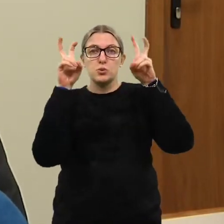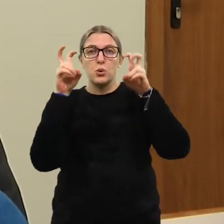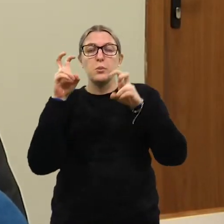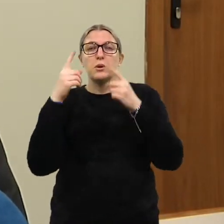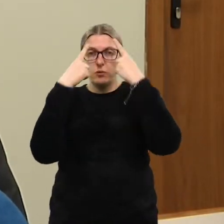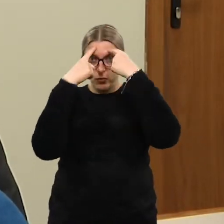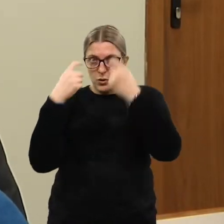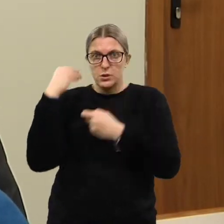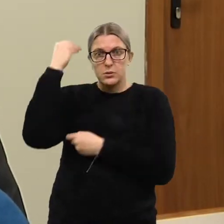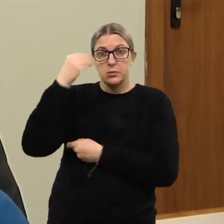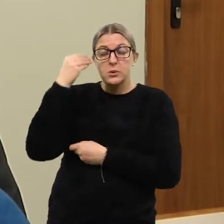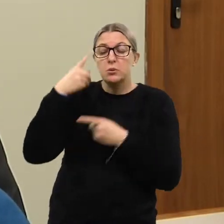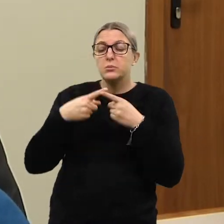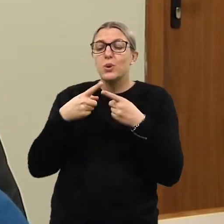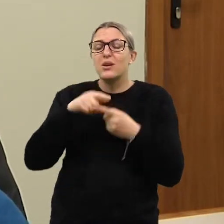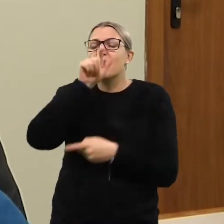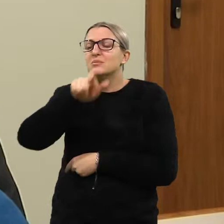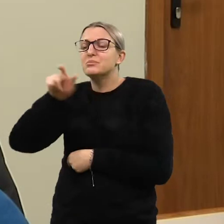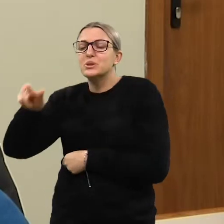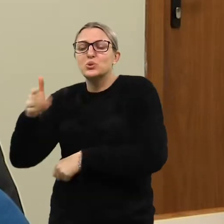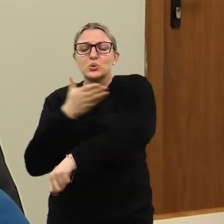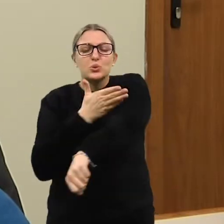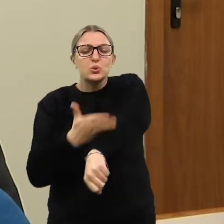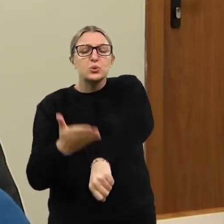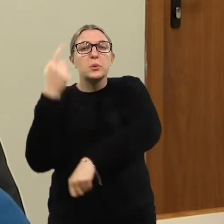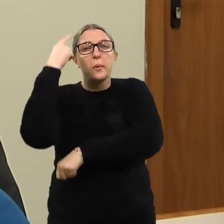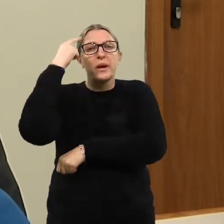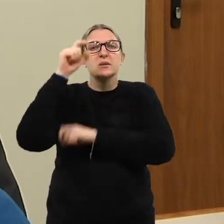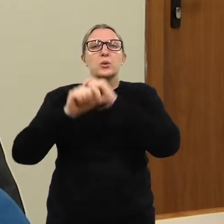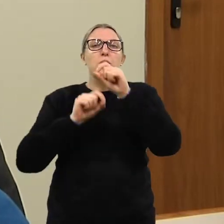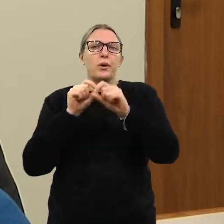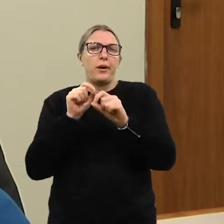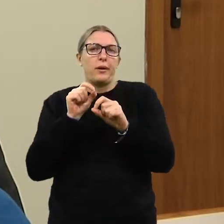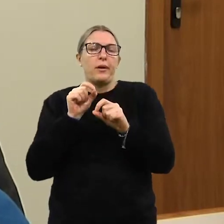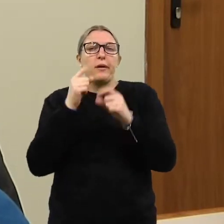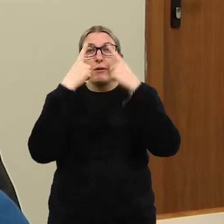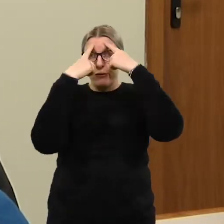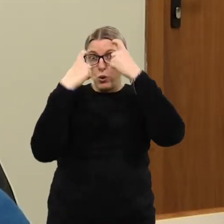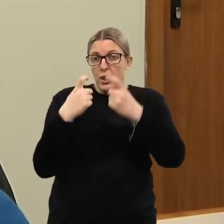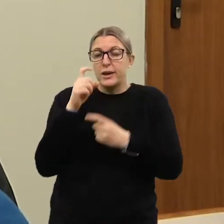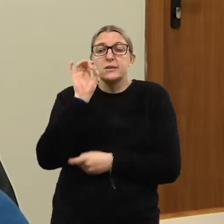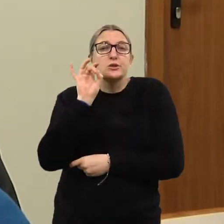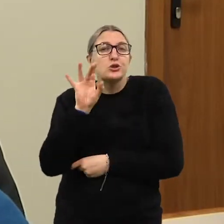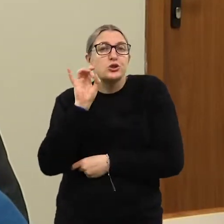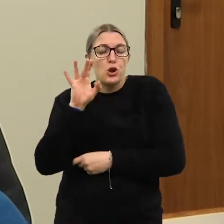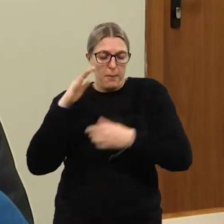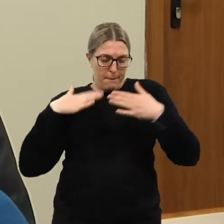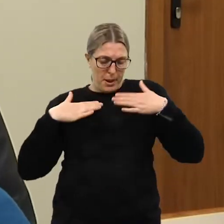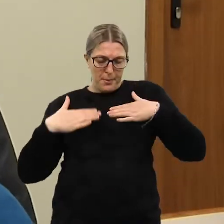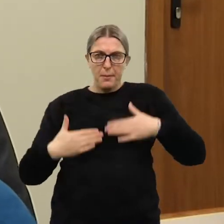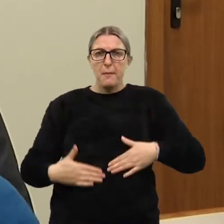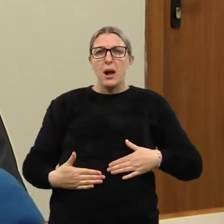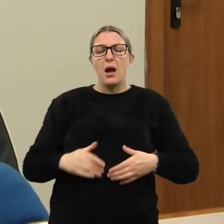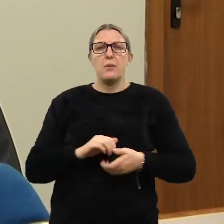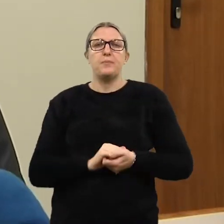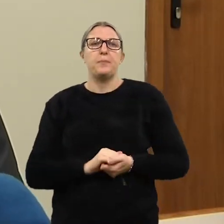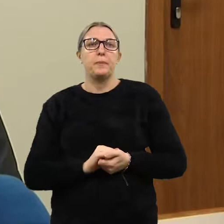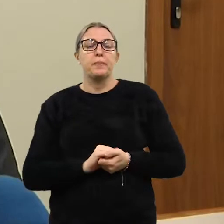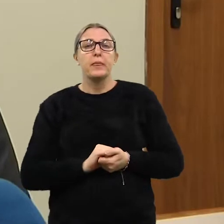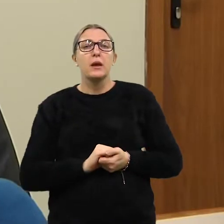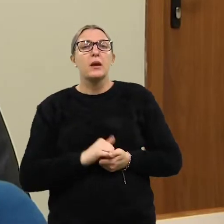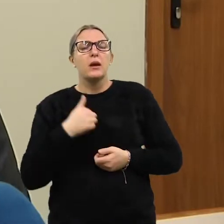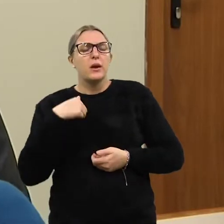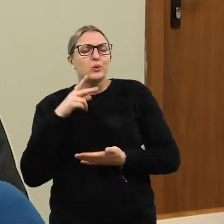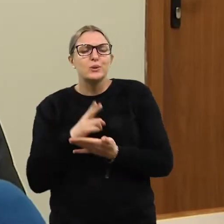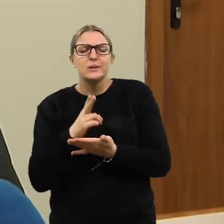existe muito ainda presente na cabeça de homens e de mulheres que a violência só pode ser física. Aqui na sala de audiência, né, onde a gente